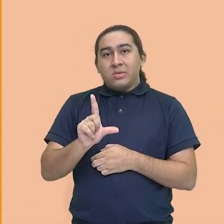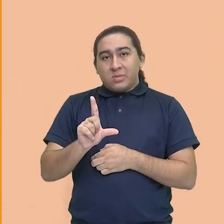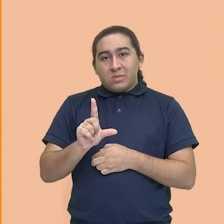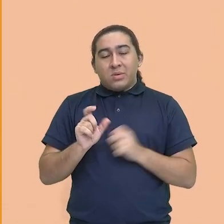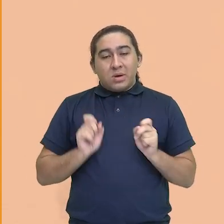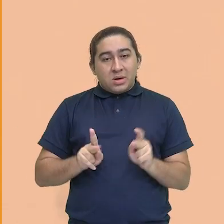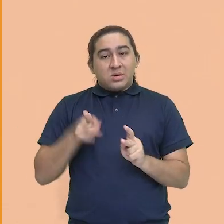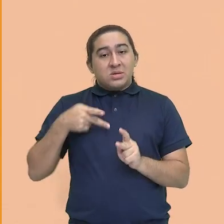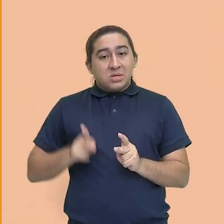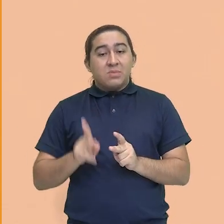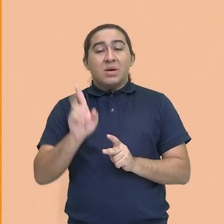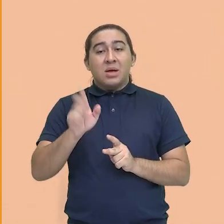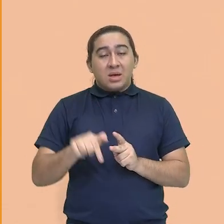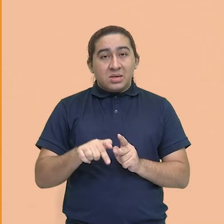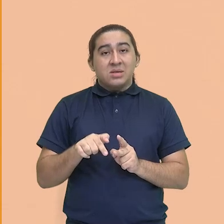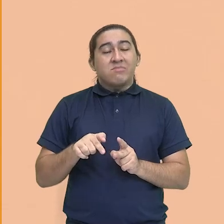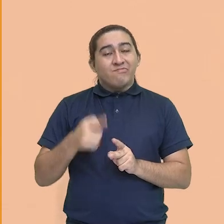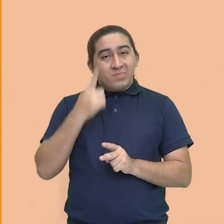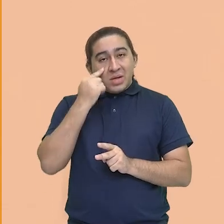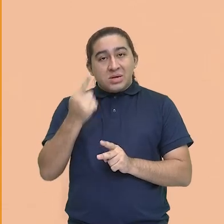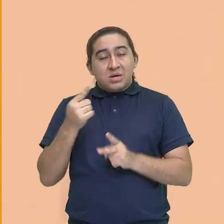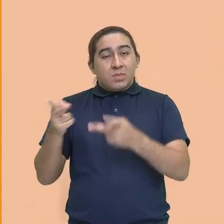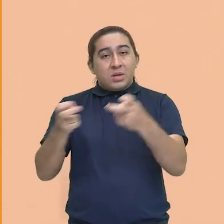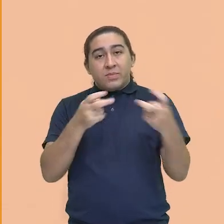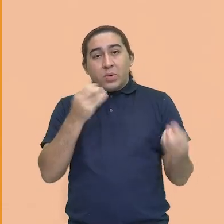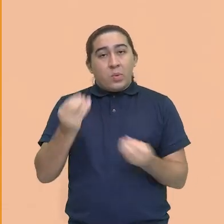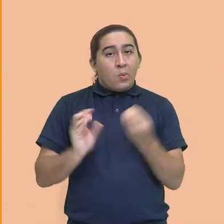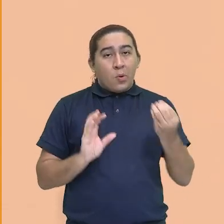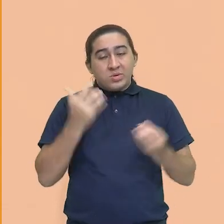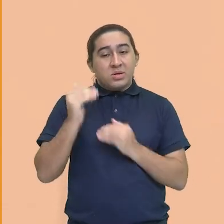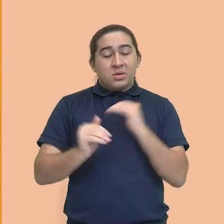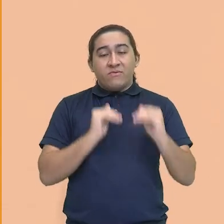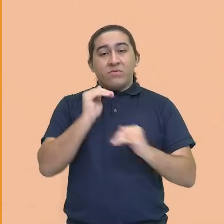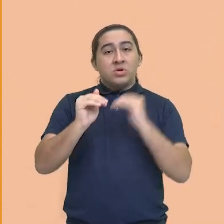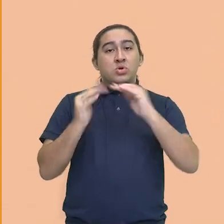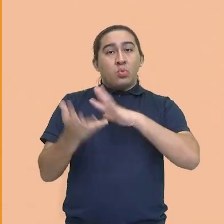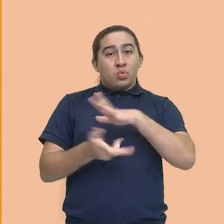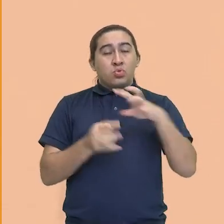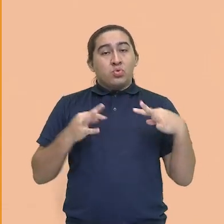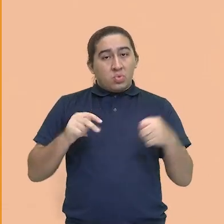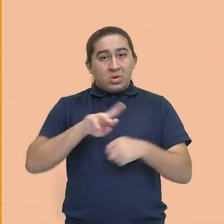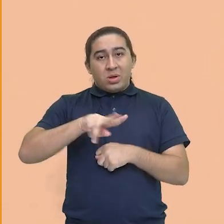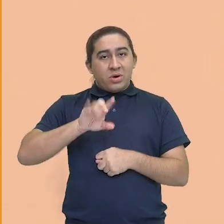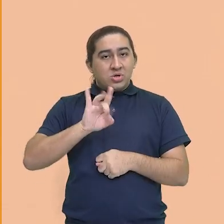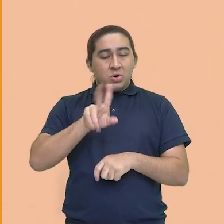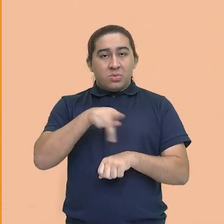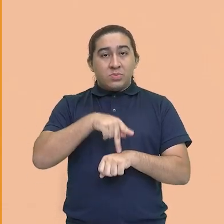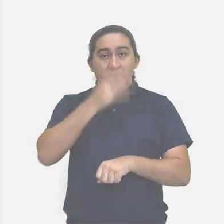sempre interessante observar como as coisas avançam, né, no mundo todo, não só no Brasil.